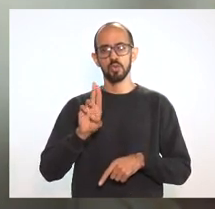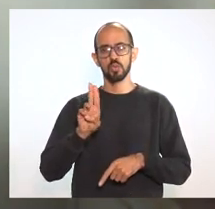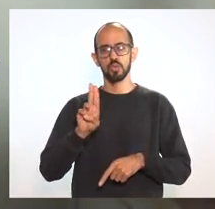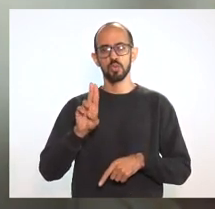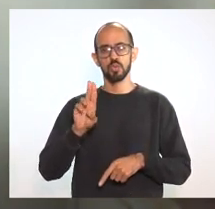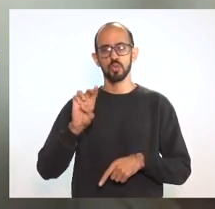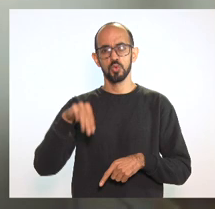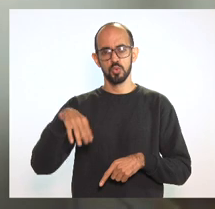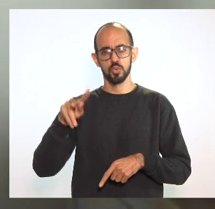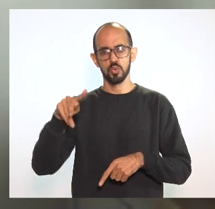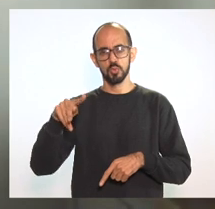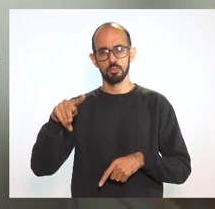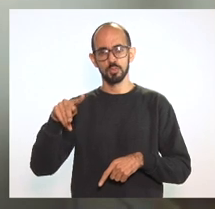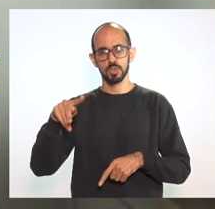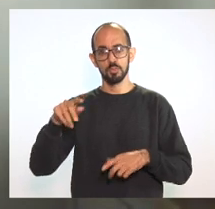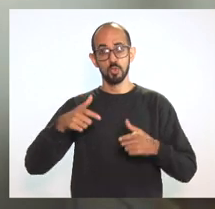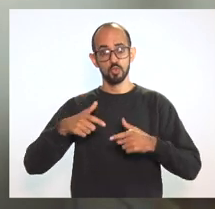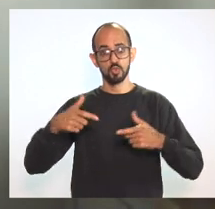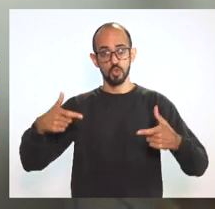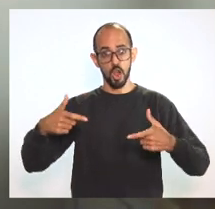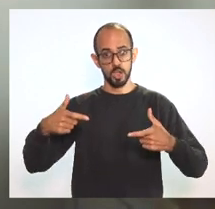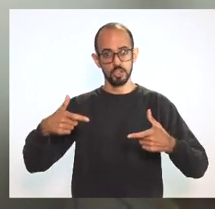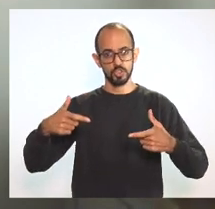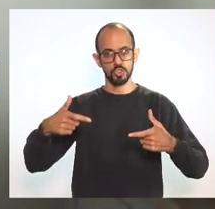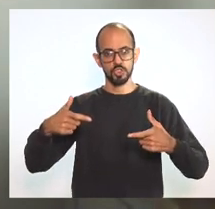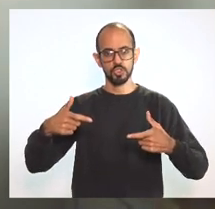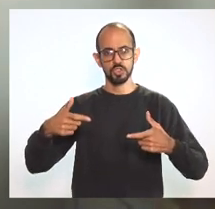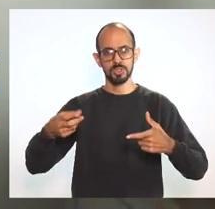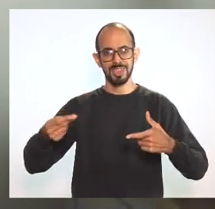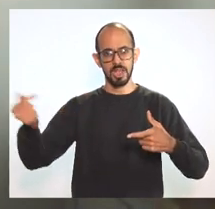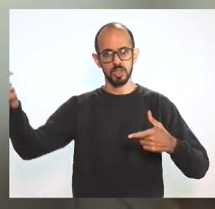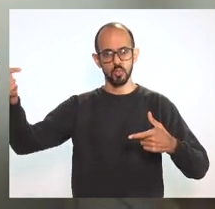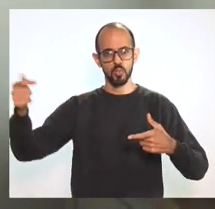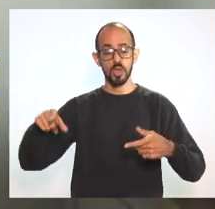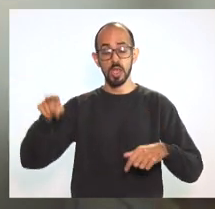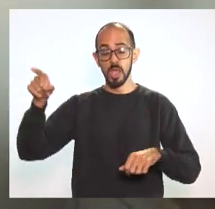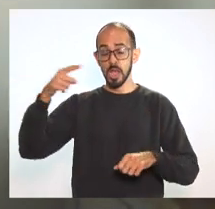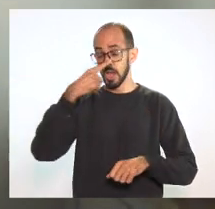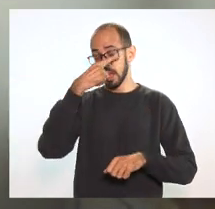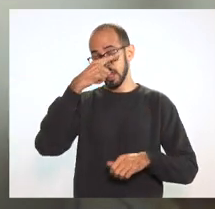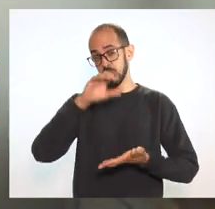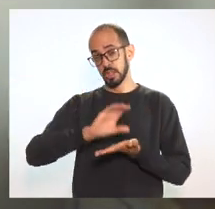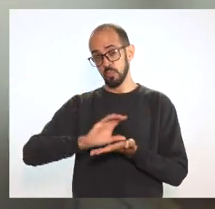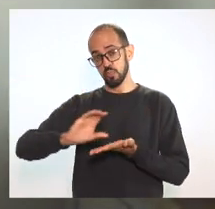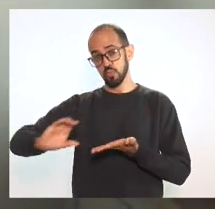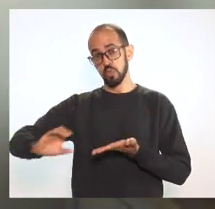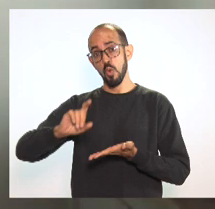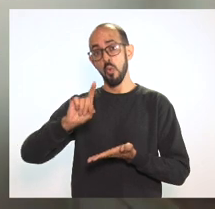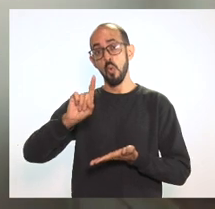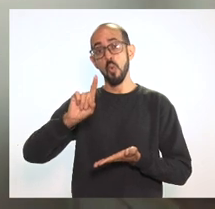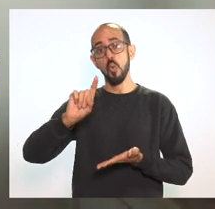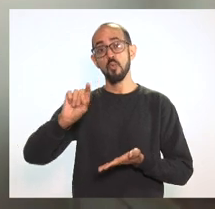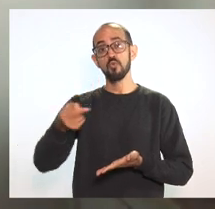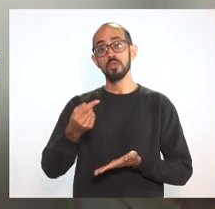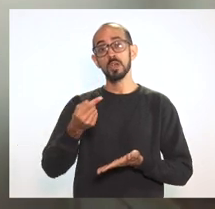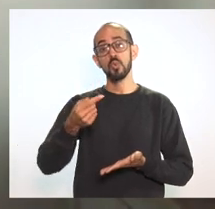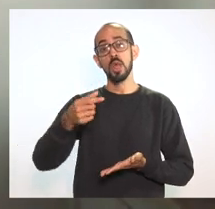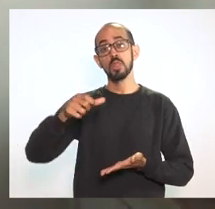felizmente, está injetando na economia americana 1,9 trilhões